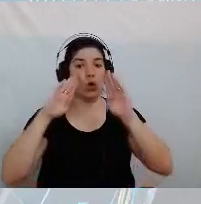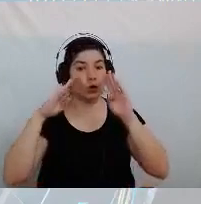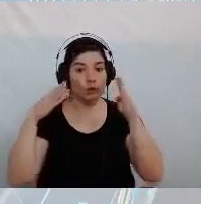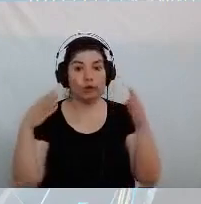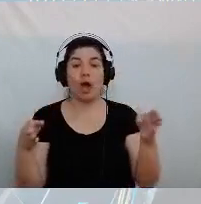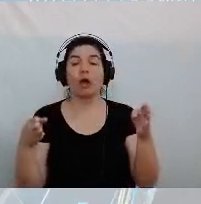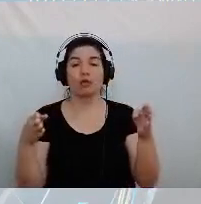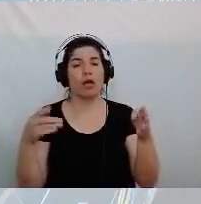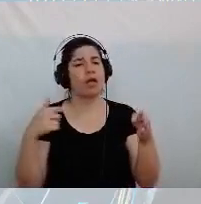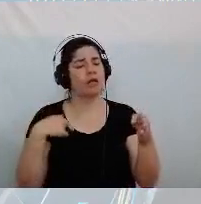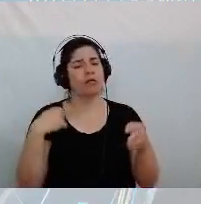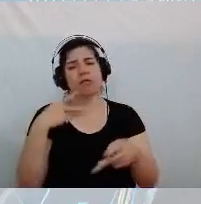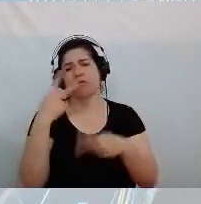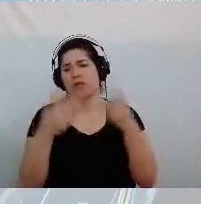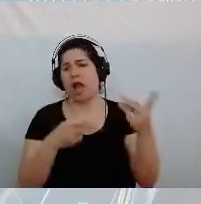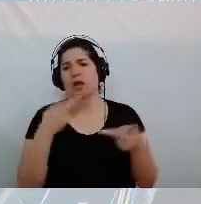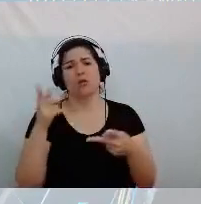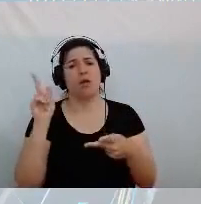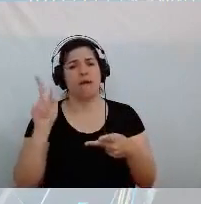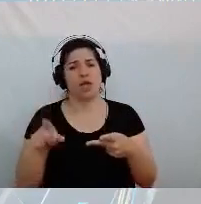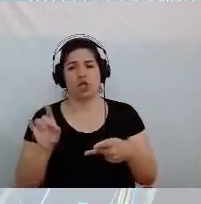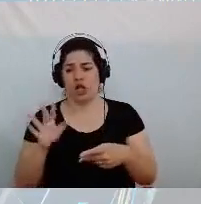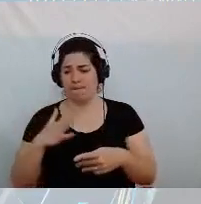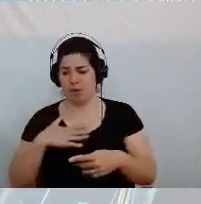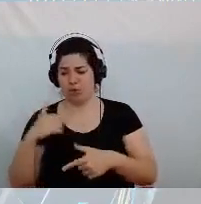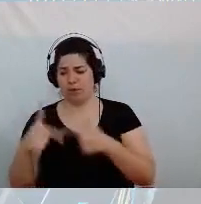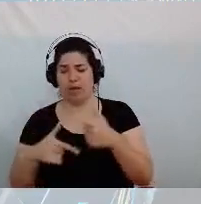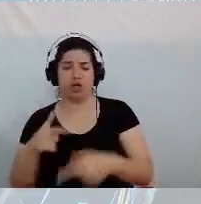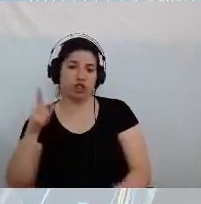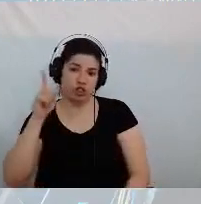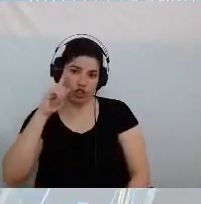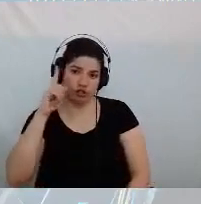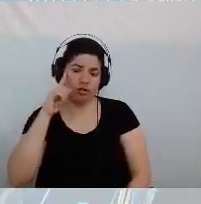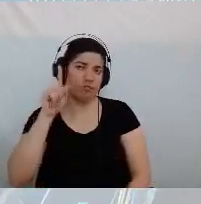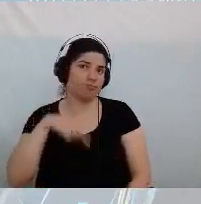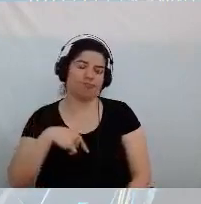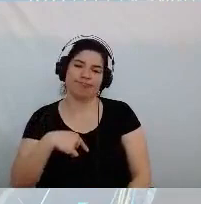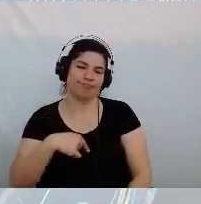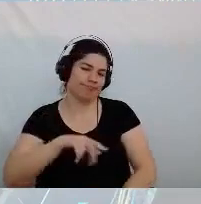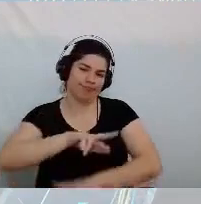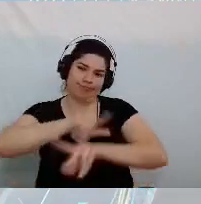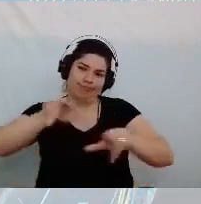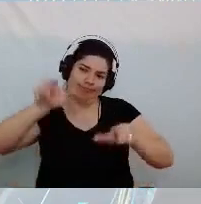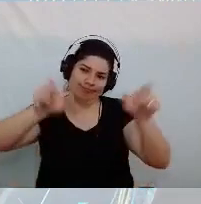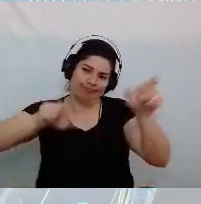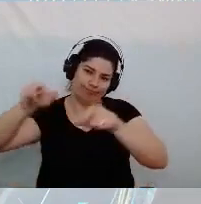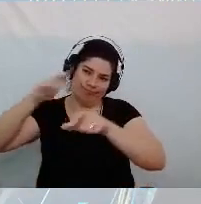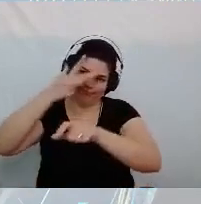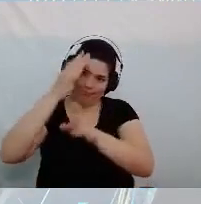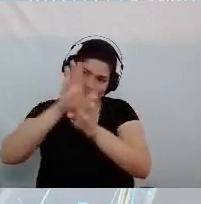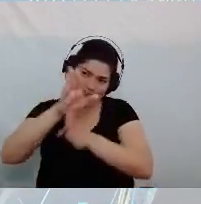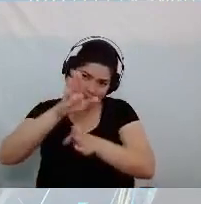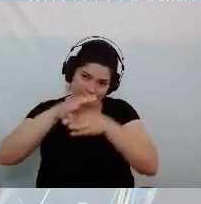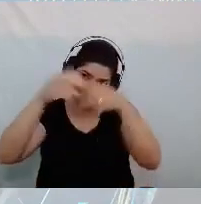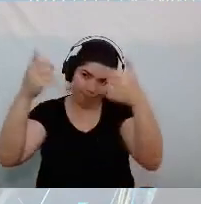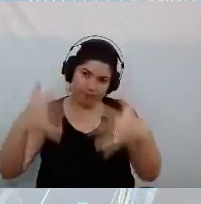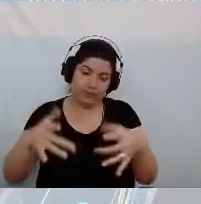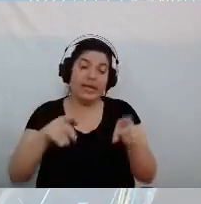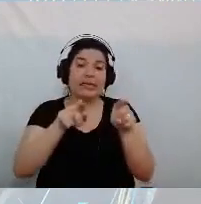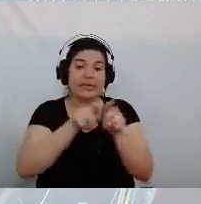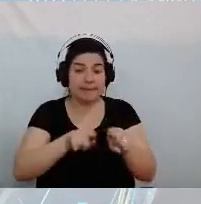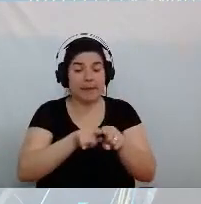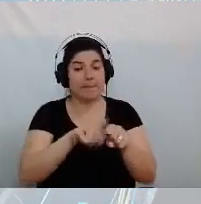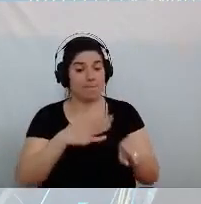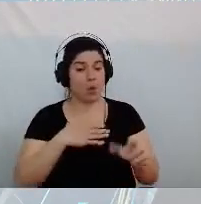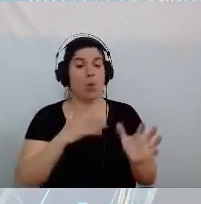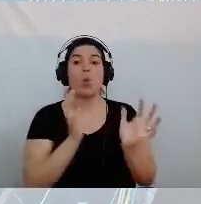falando sobre isso não só na no meu trabalho no dia a dia com milhares de deves enfim falando com consultoria mas também a partir dos meus grupos